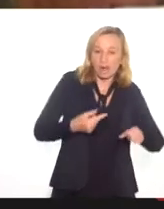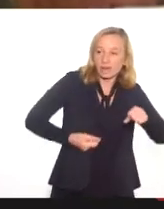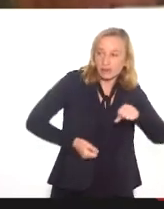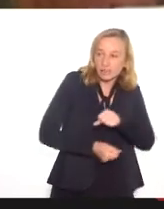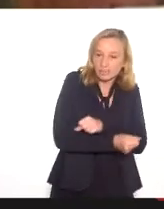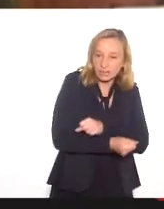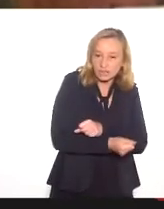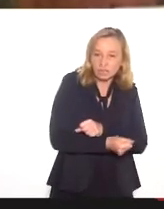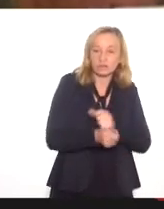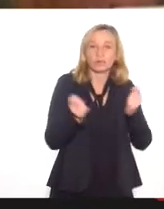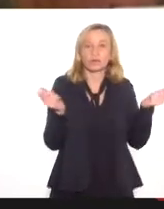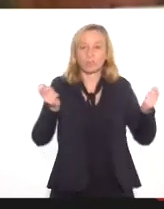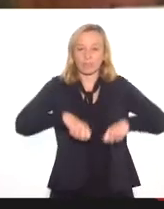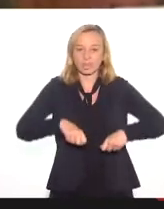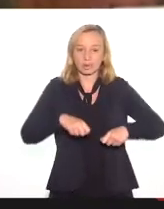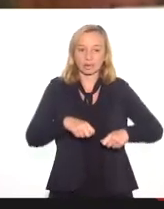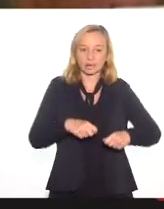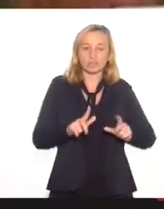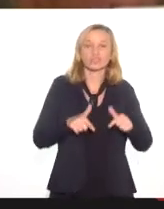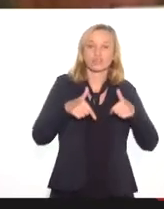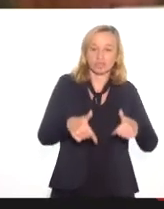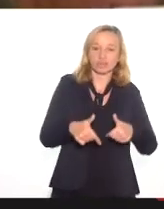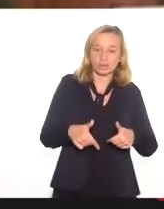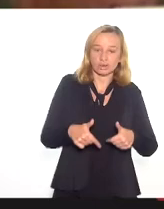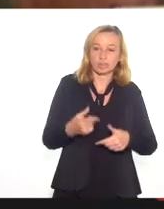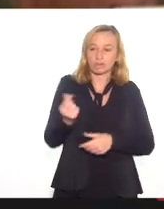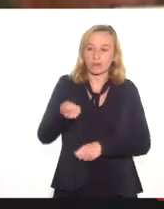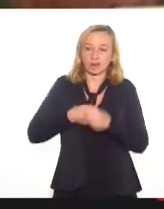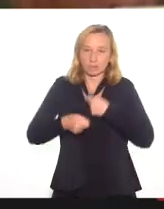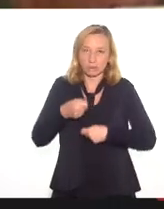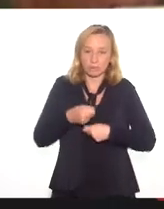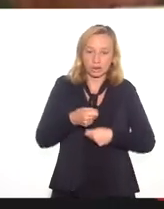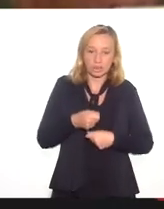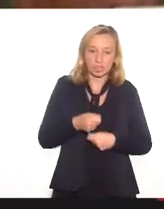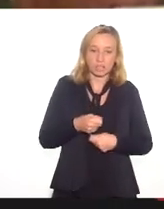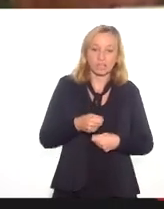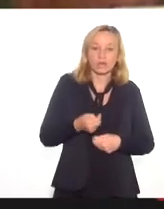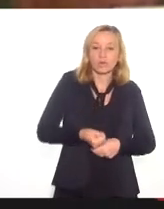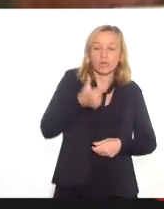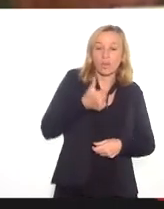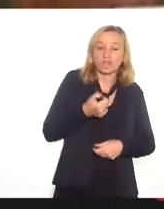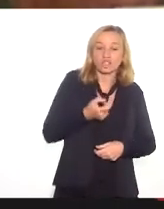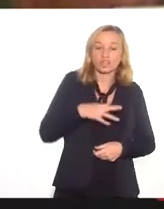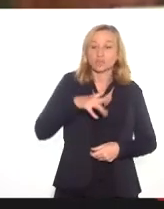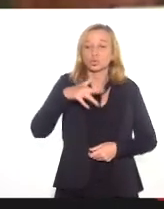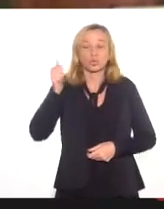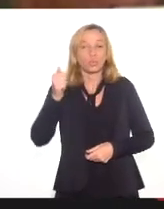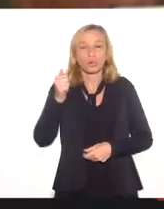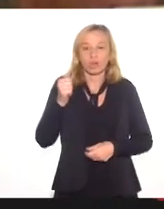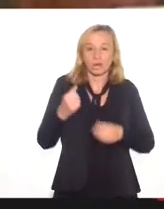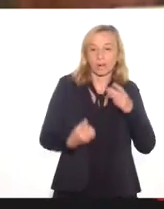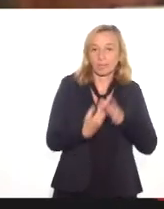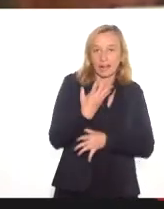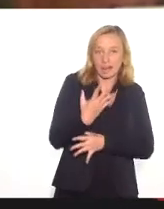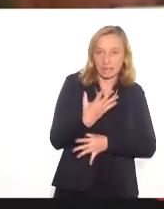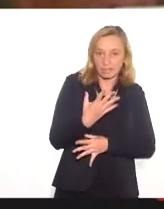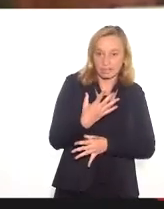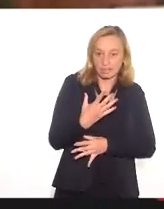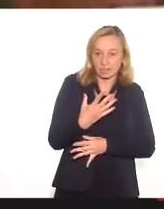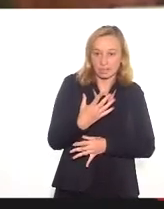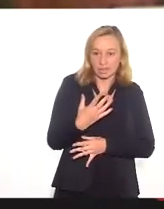com capacidades de ativação da economia. E isso quase nunca aparece, essa